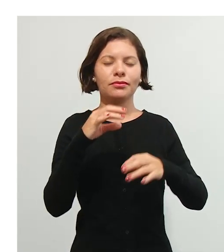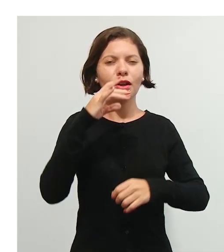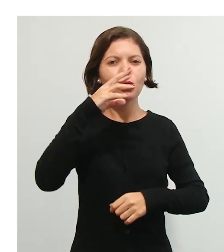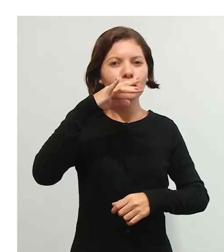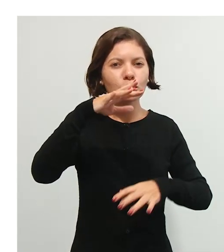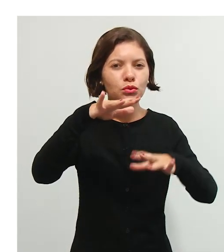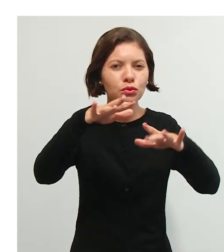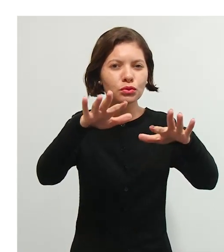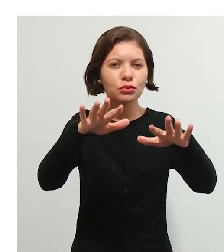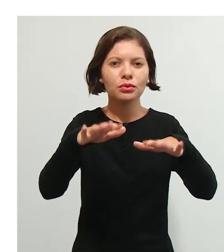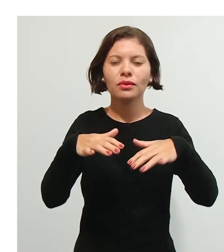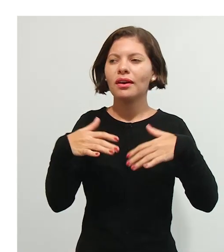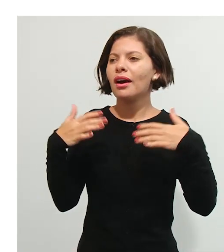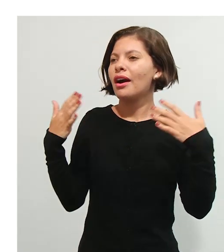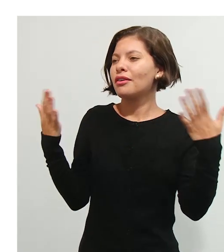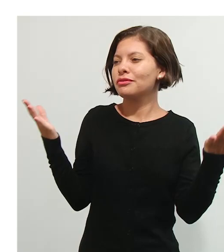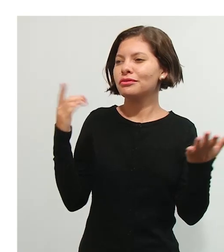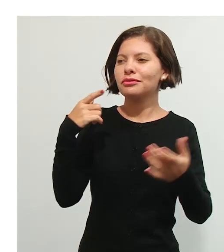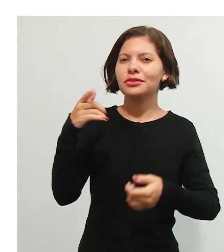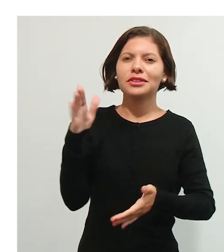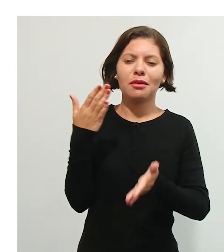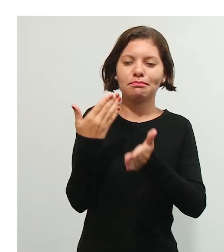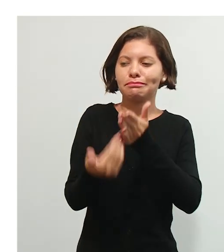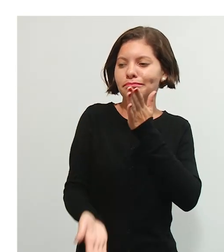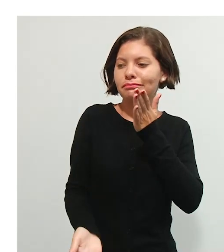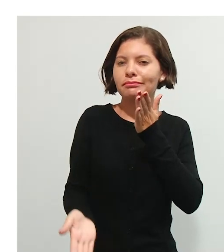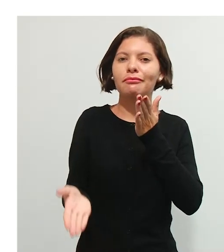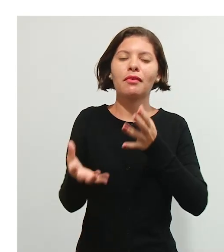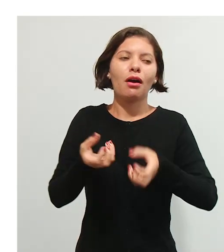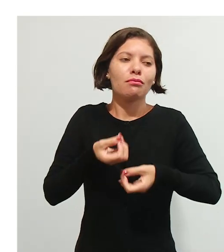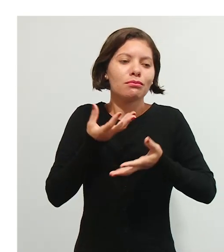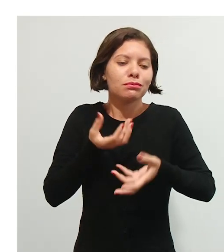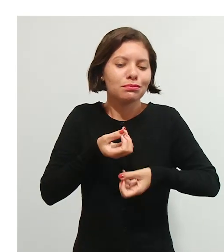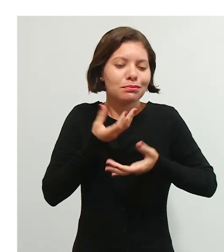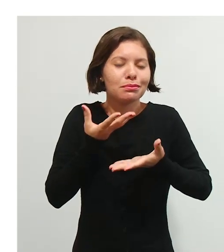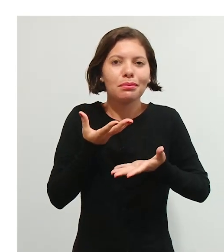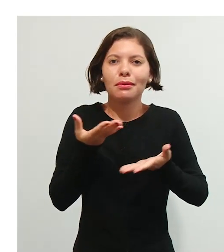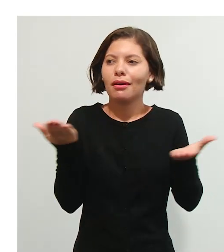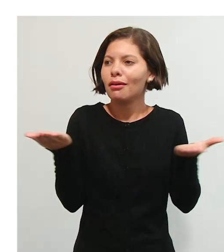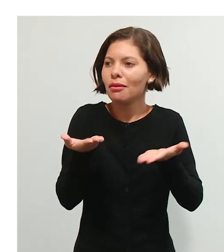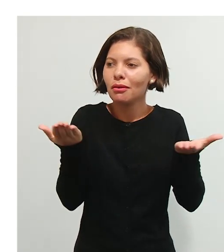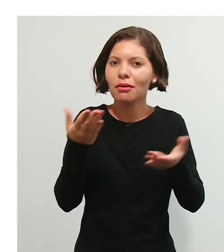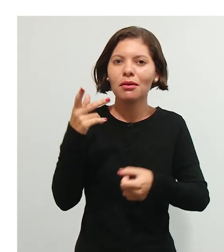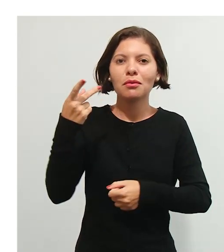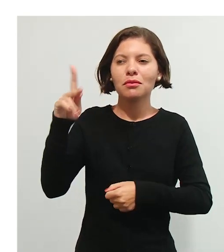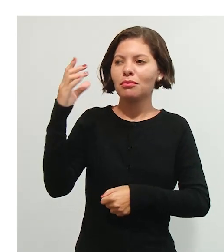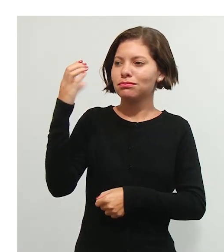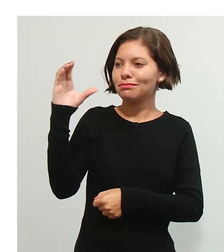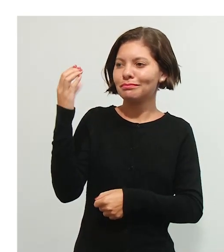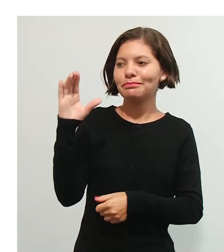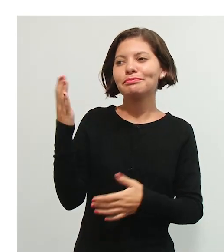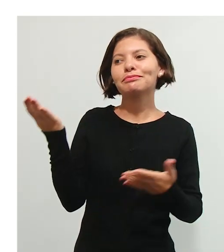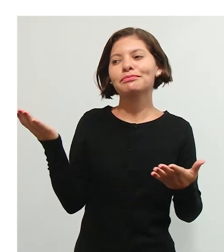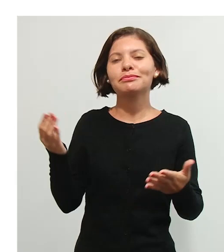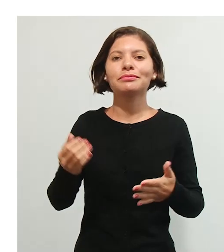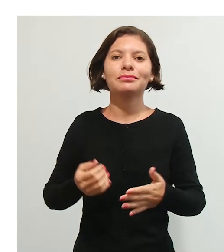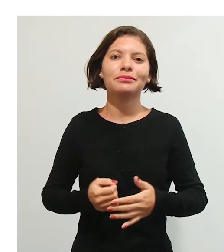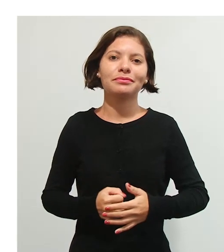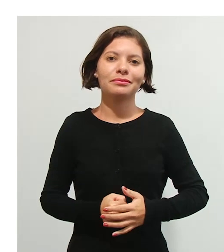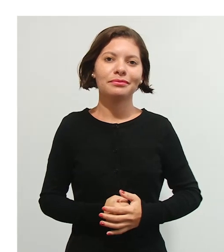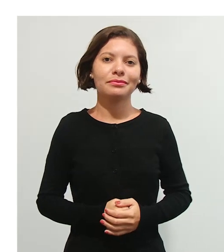ar Af você tinha que estragar a poesia do momento com a sua ciência